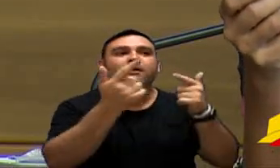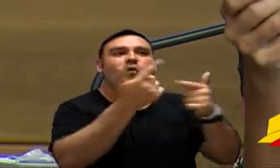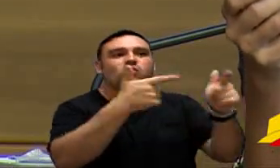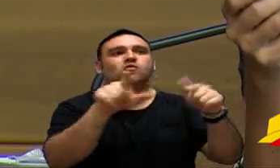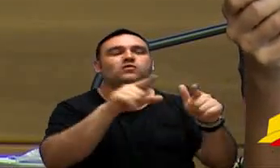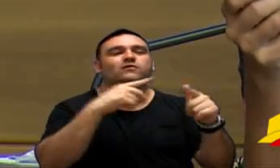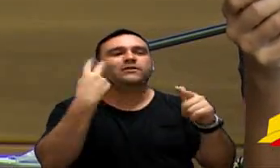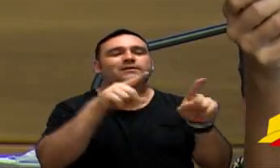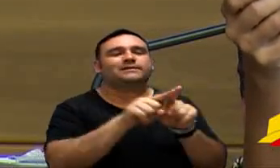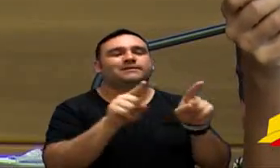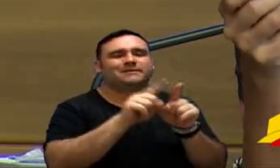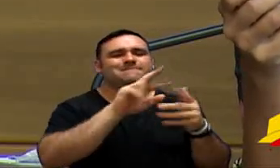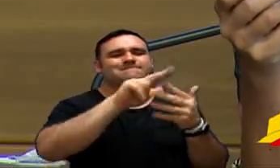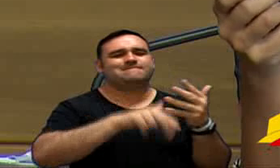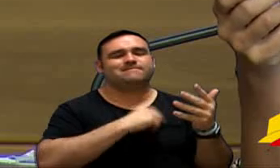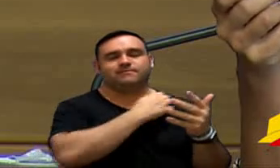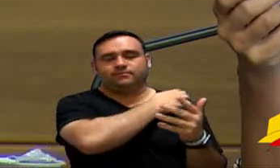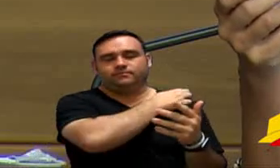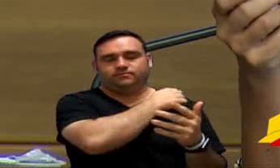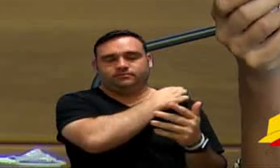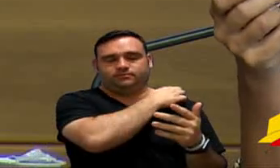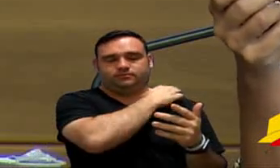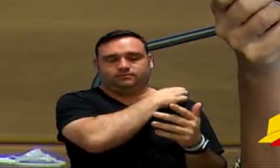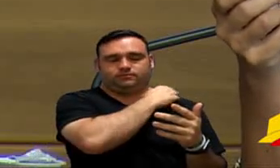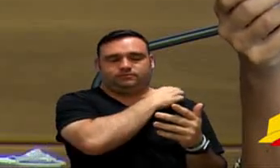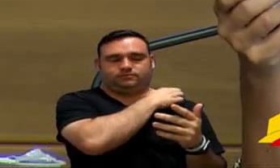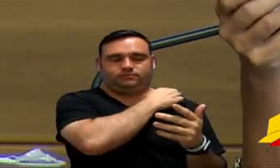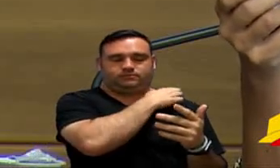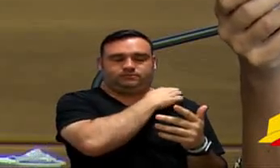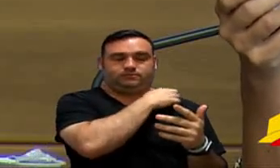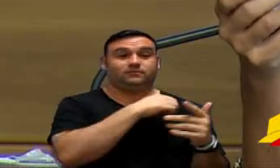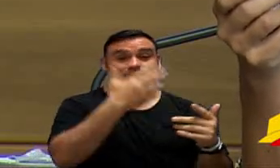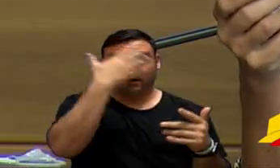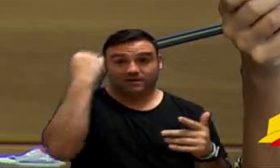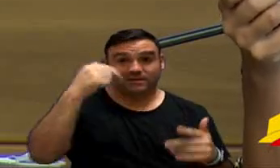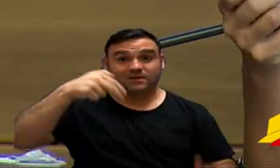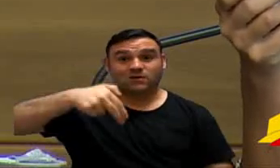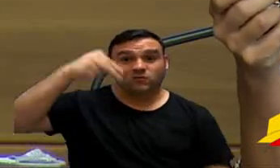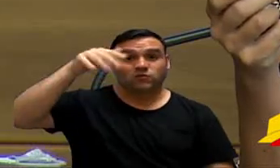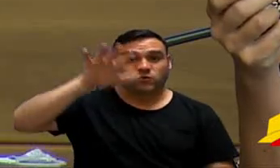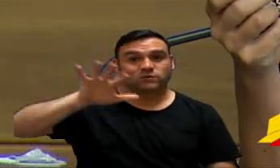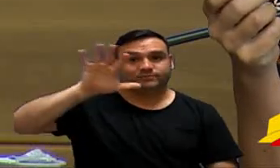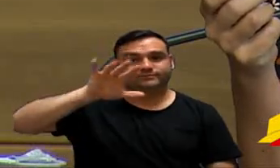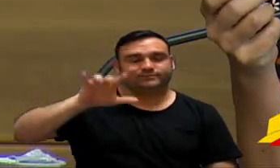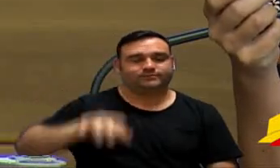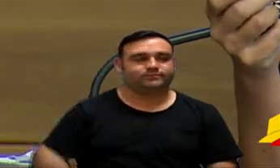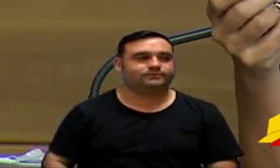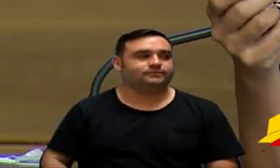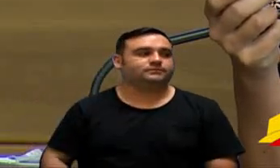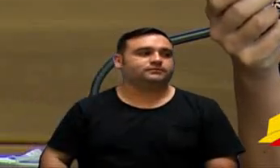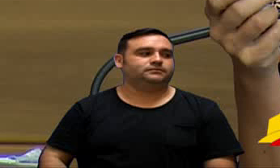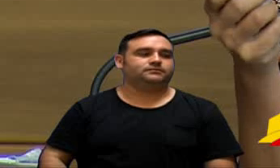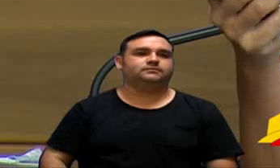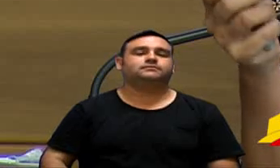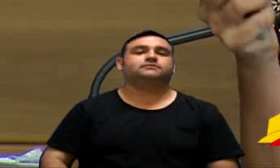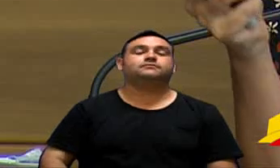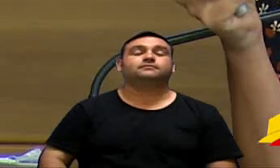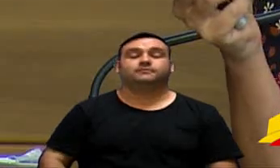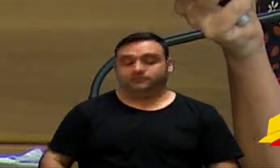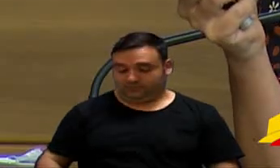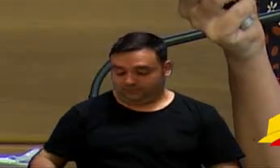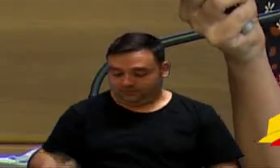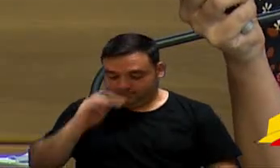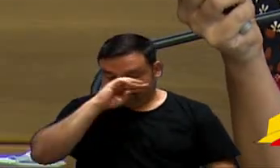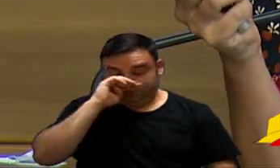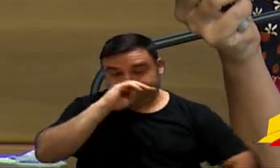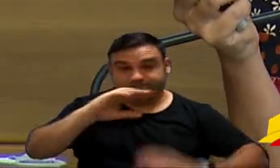tantos que a gente tem feito em parceria. Não esqueço o Nordeste no ano que vem. Sim, com certeza. Dentro de